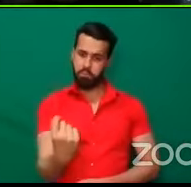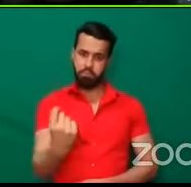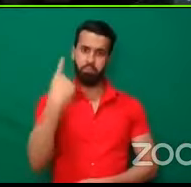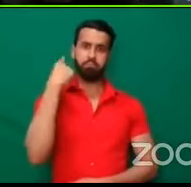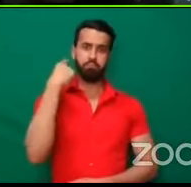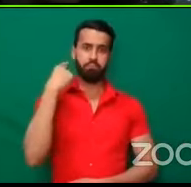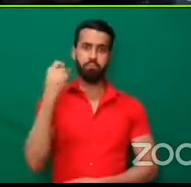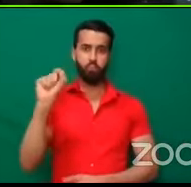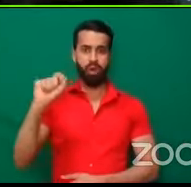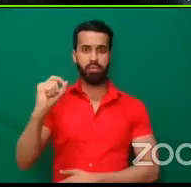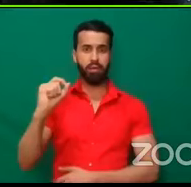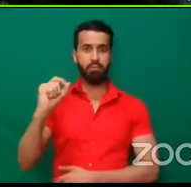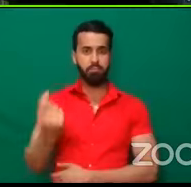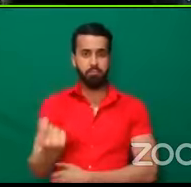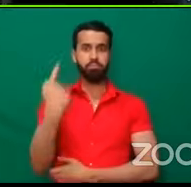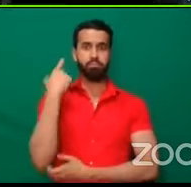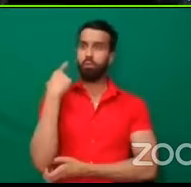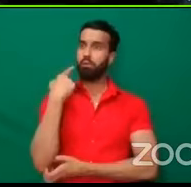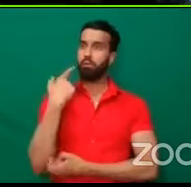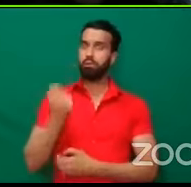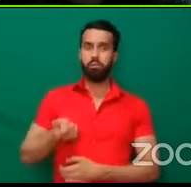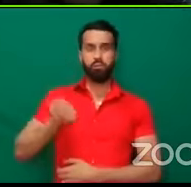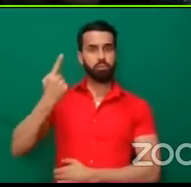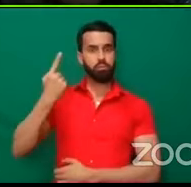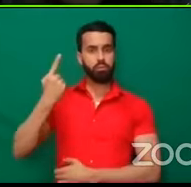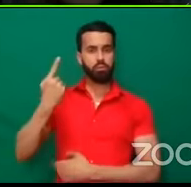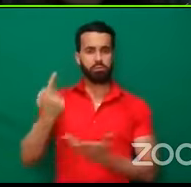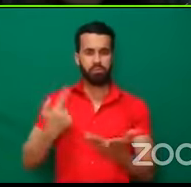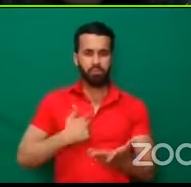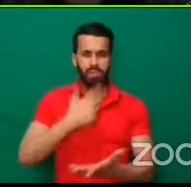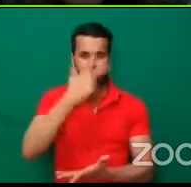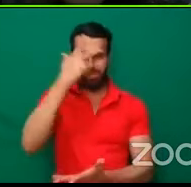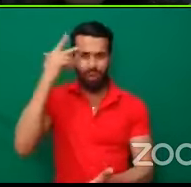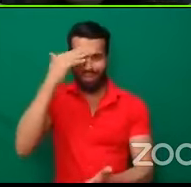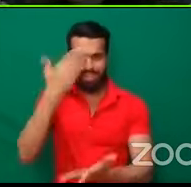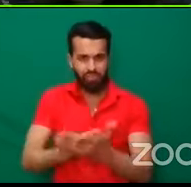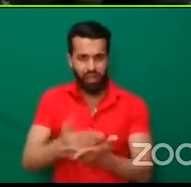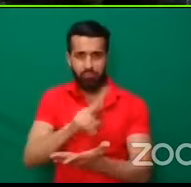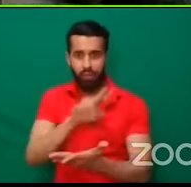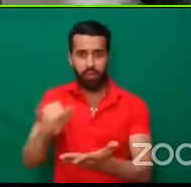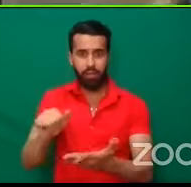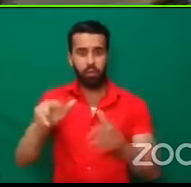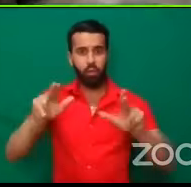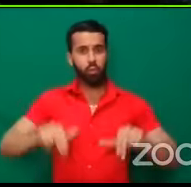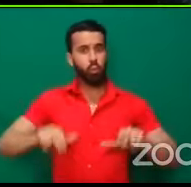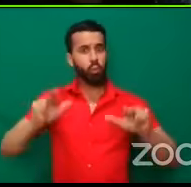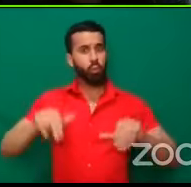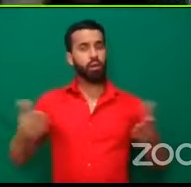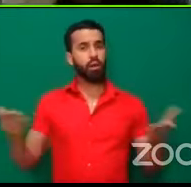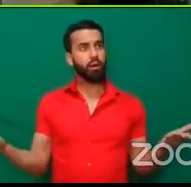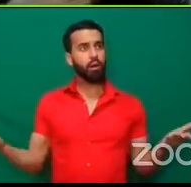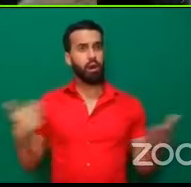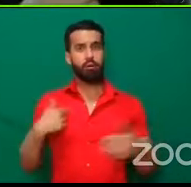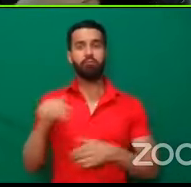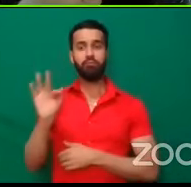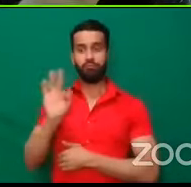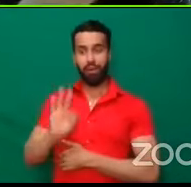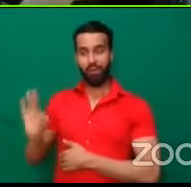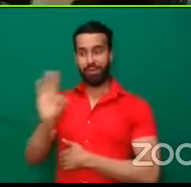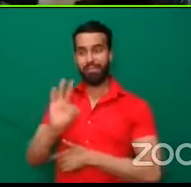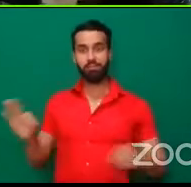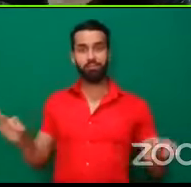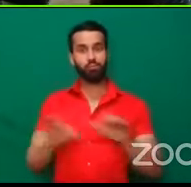a moeda. E aquilo foi surreal. Daí eu falei: Cara, ninguém vai acreditar nessa história. E a gente saiu, né, da faculdade e eu